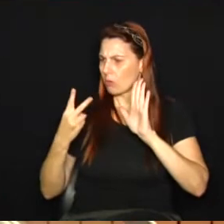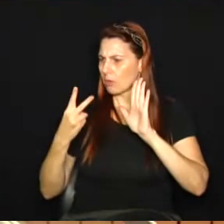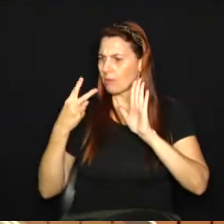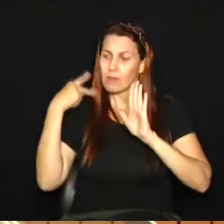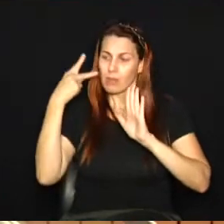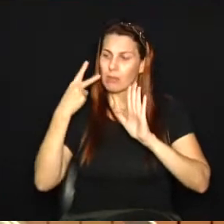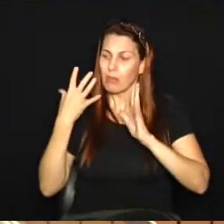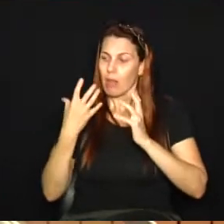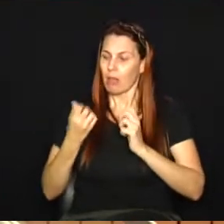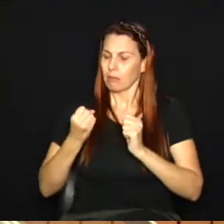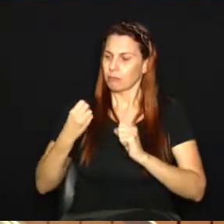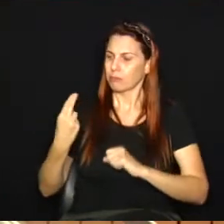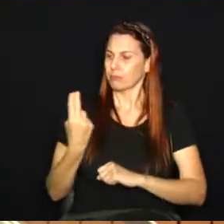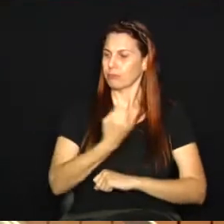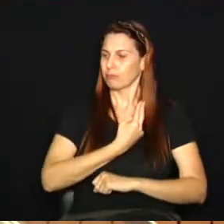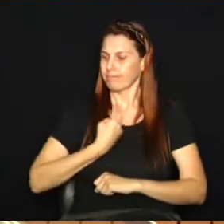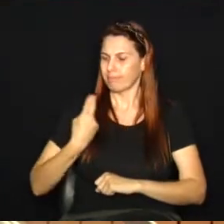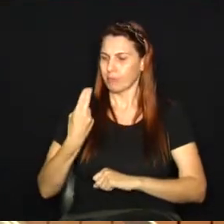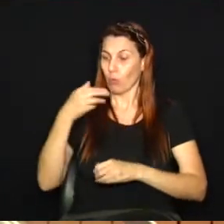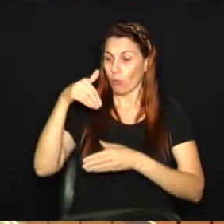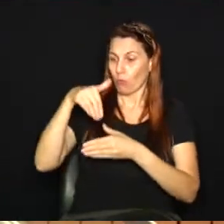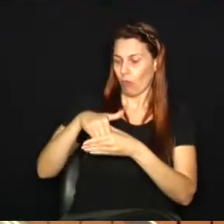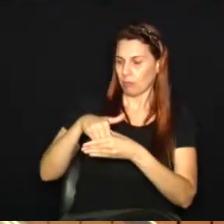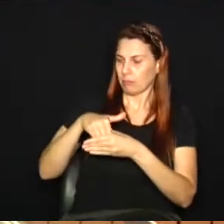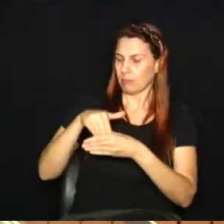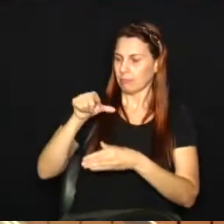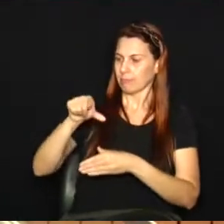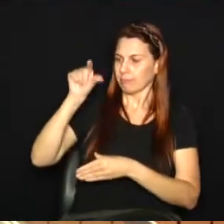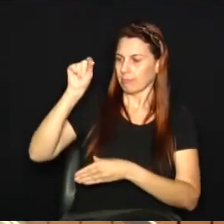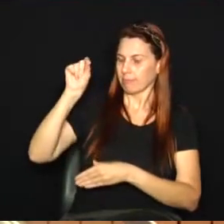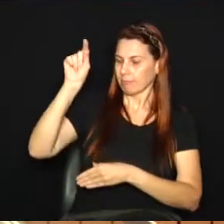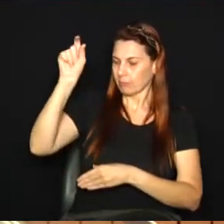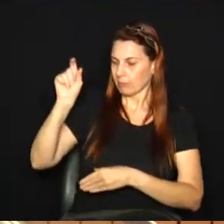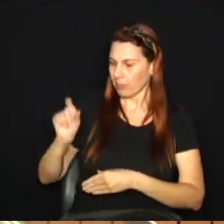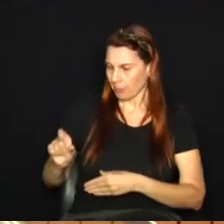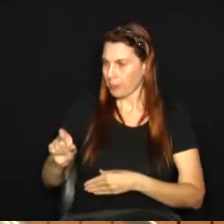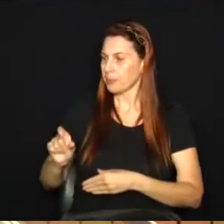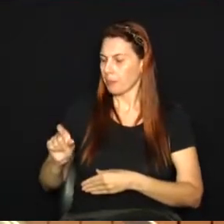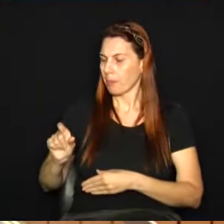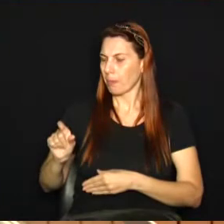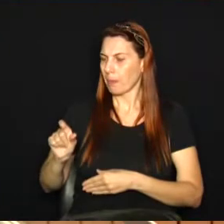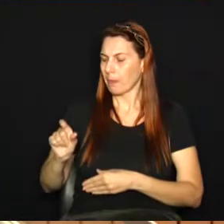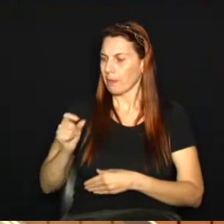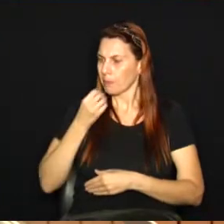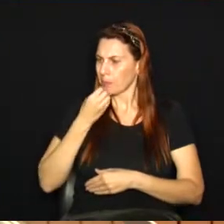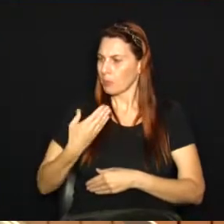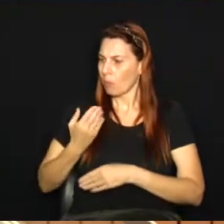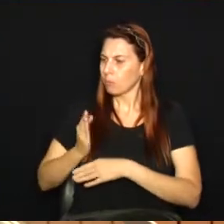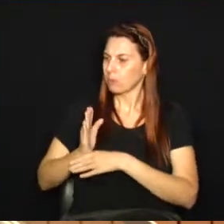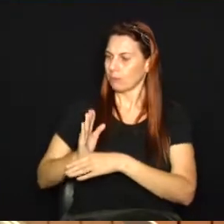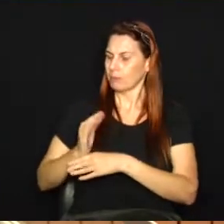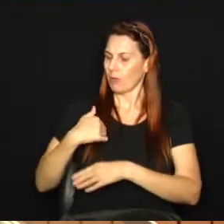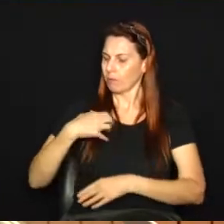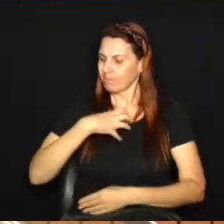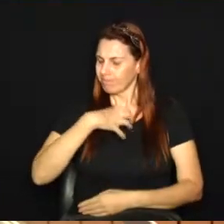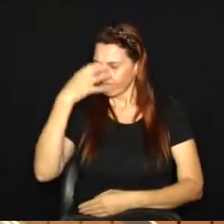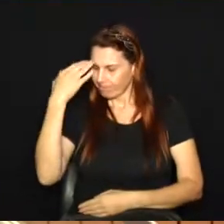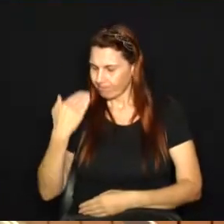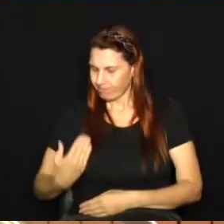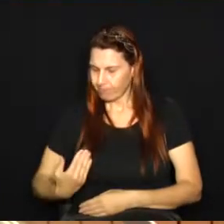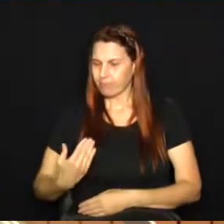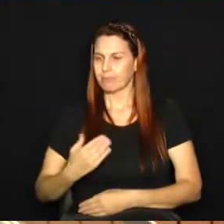mas houve unanimidade no voto, e você assim foi contemplado Isso me deixa muito honrado.